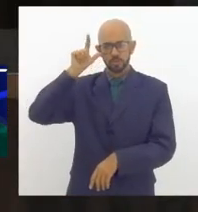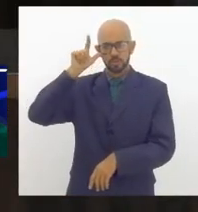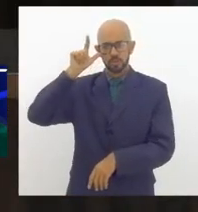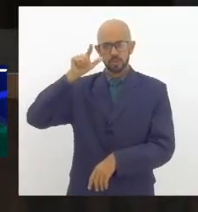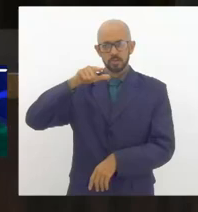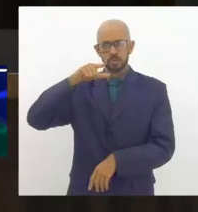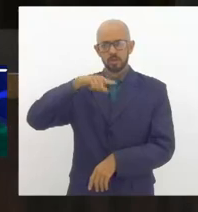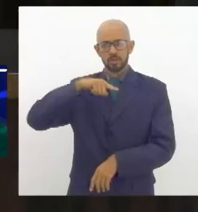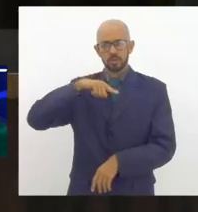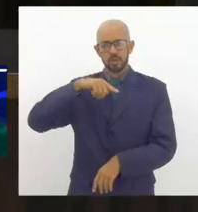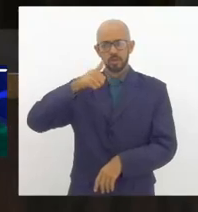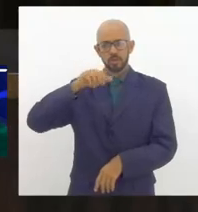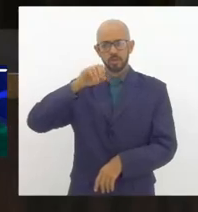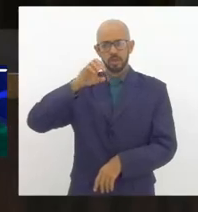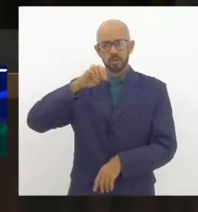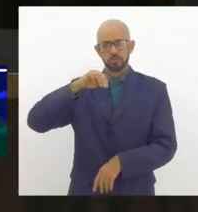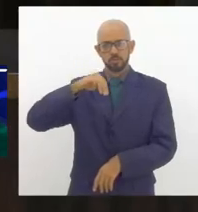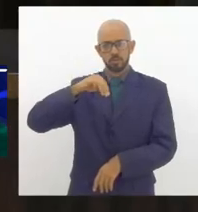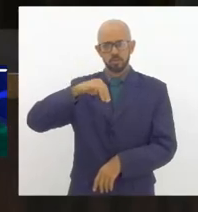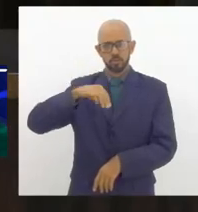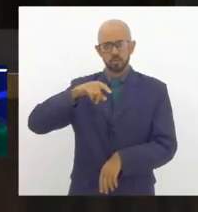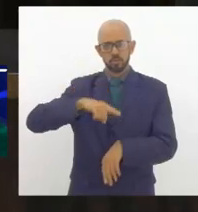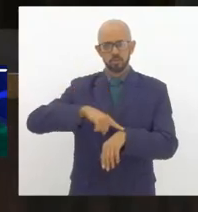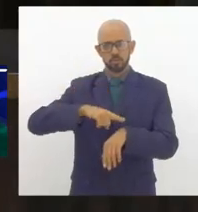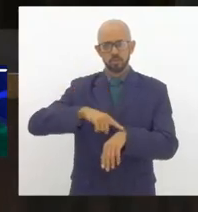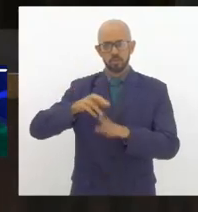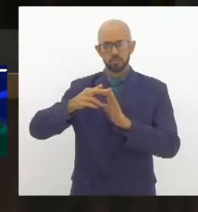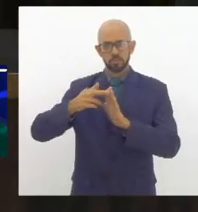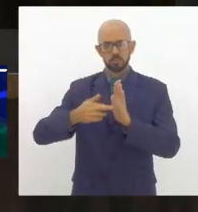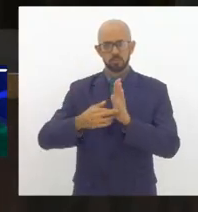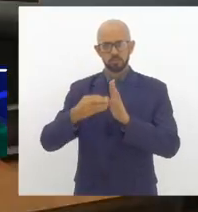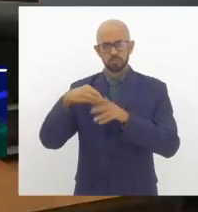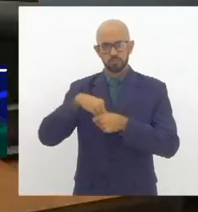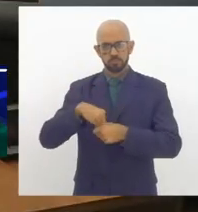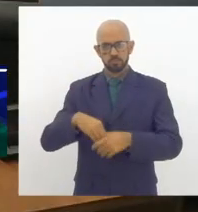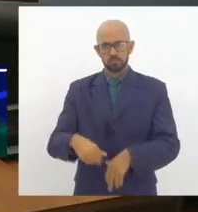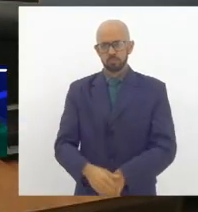vossa excelência dispõe de dez minutos regimentais